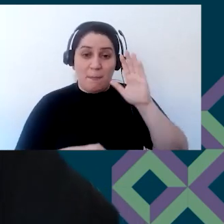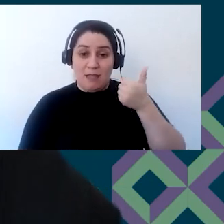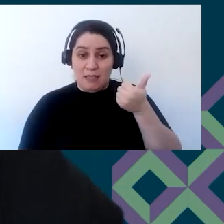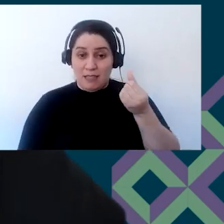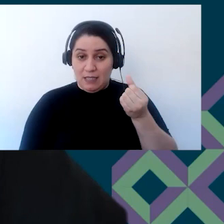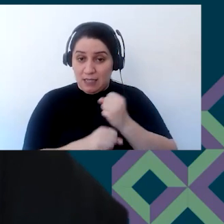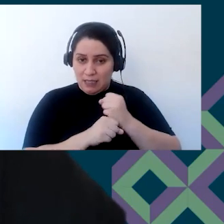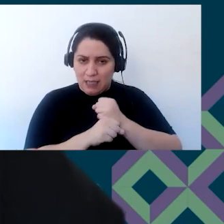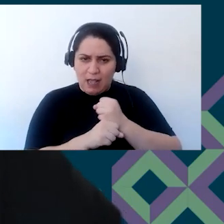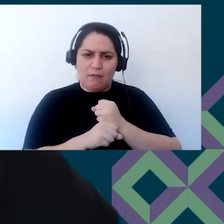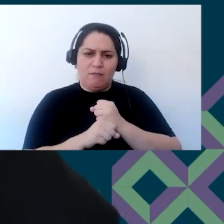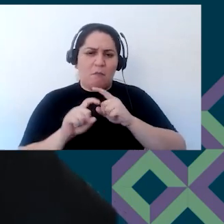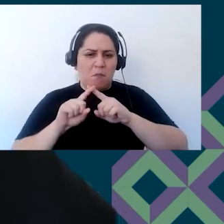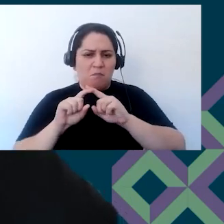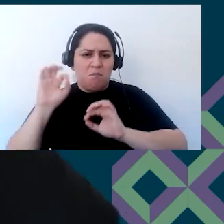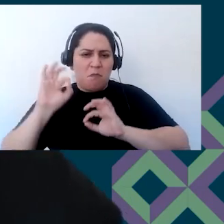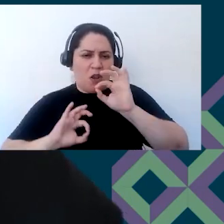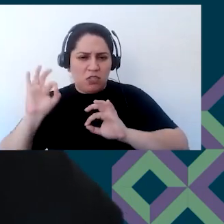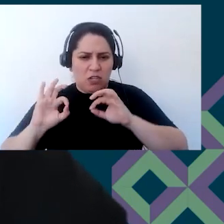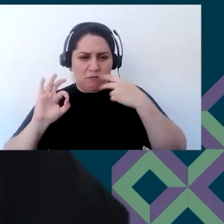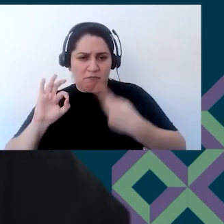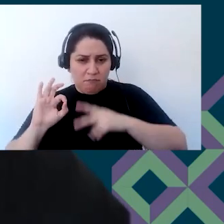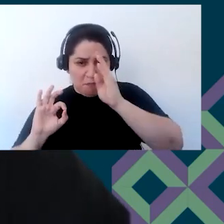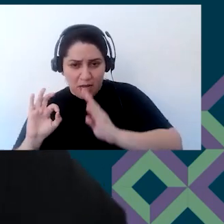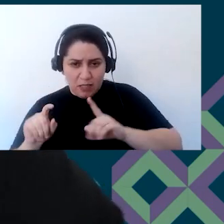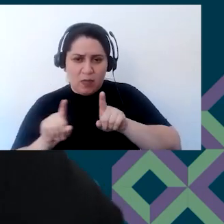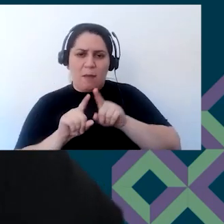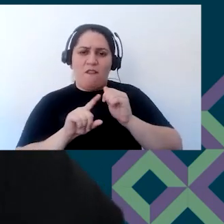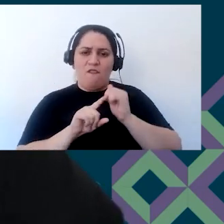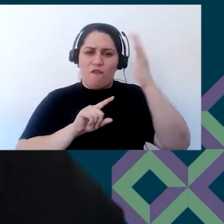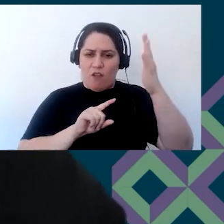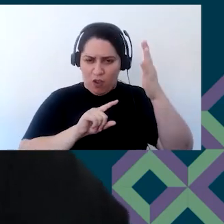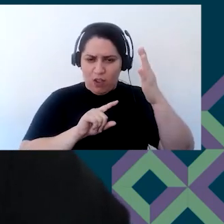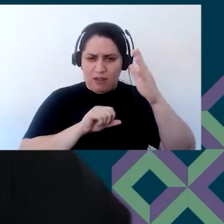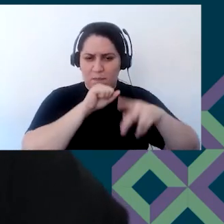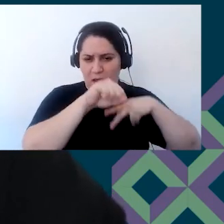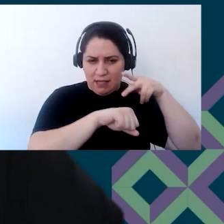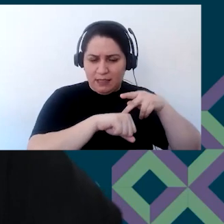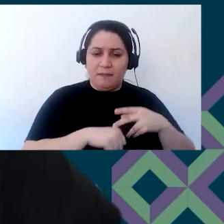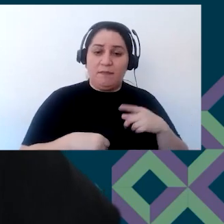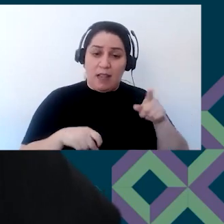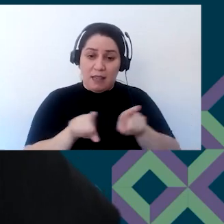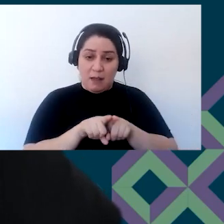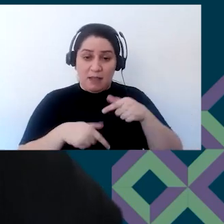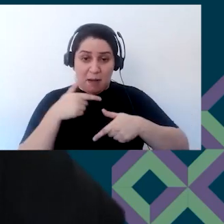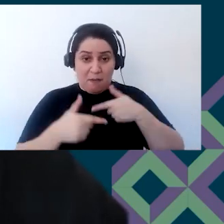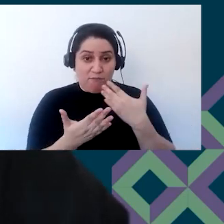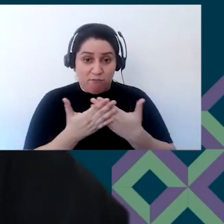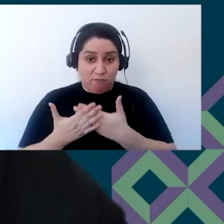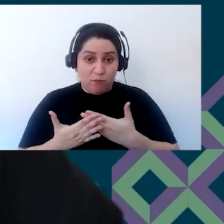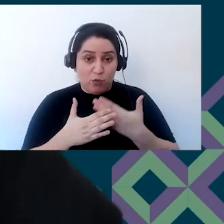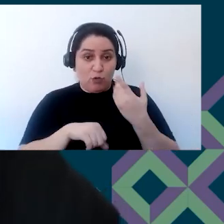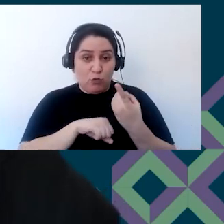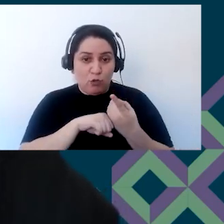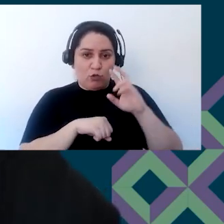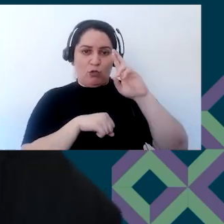e internacionais, principalmente no setor financeiro. Além de uma TOTWORKer, ela também é doutoranda e